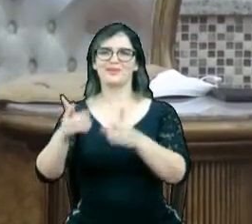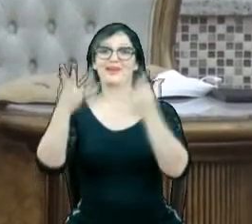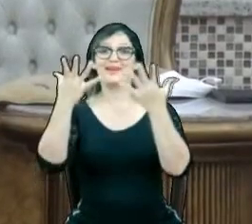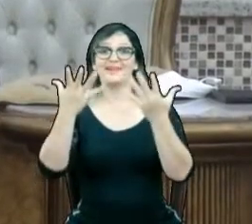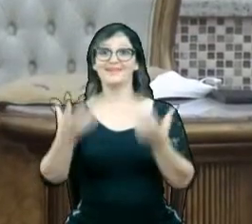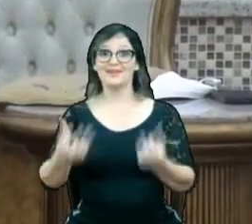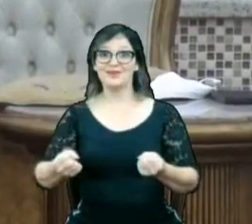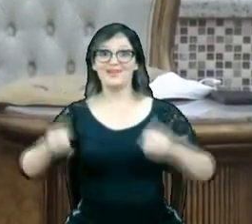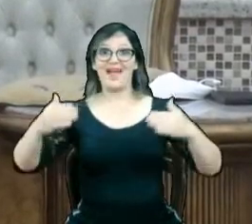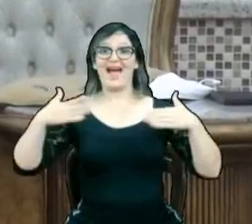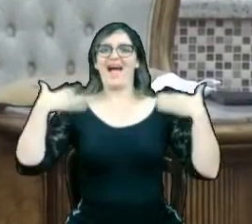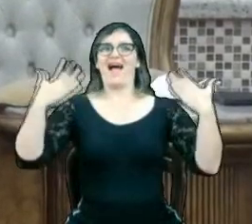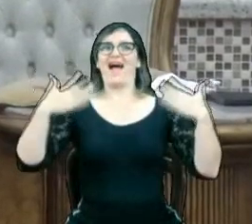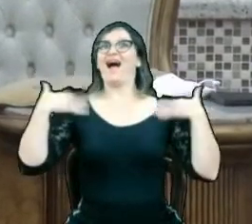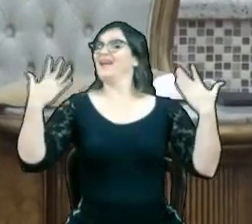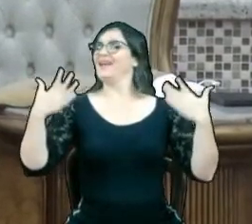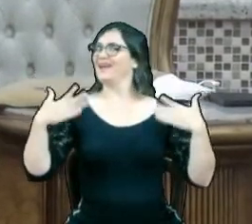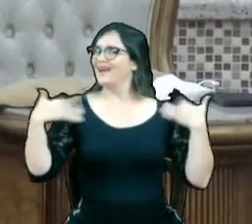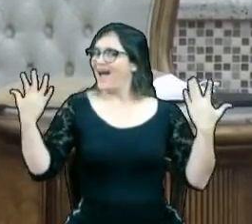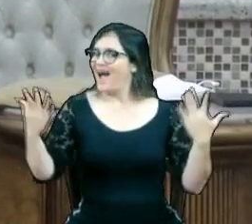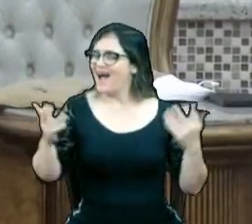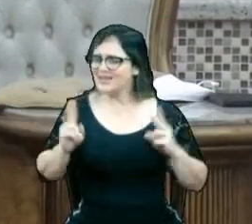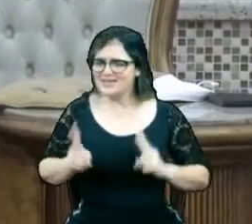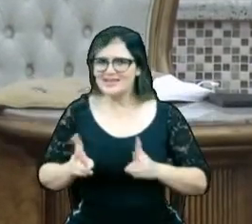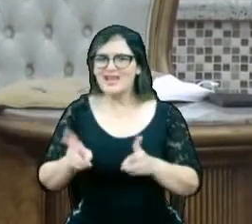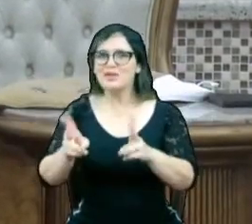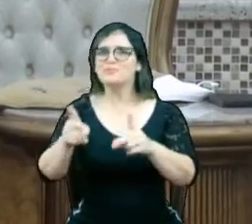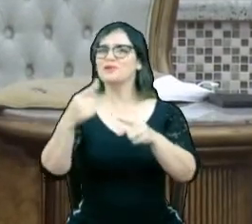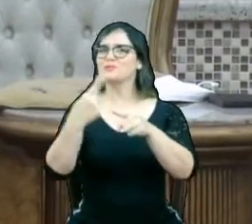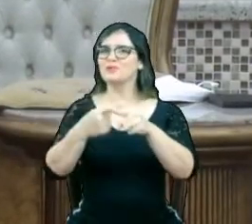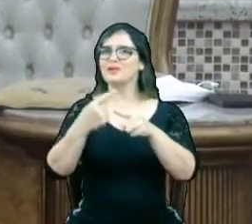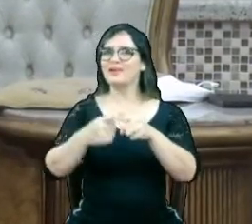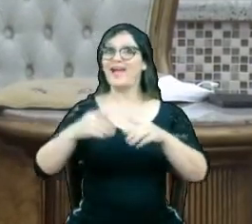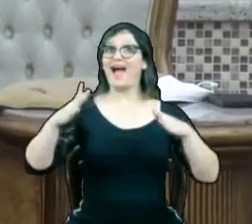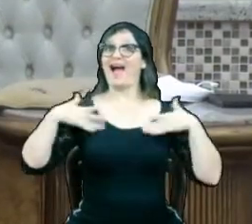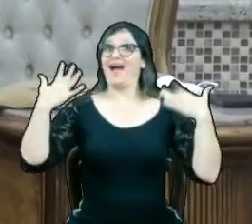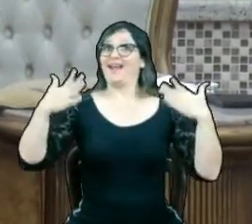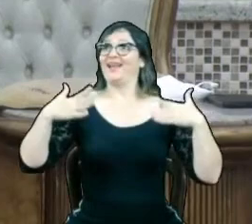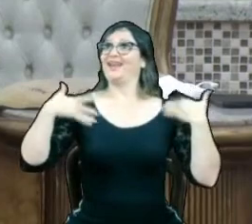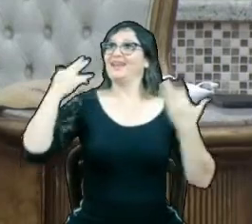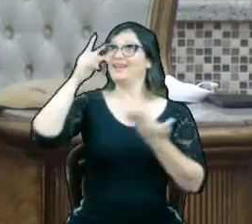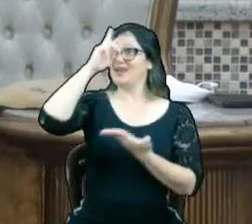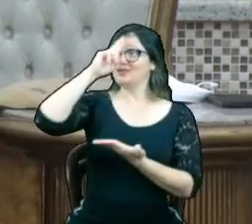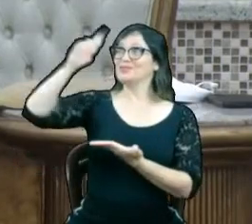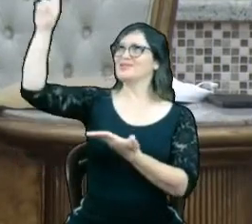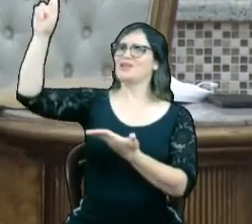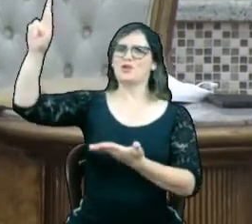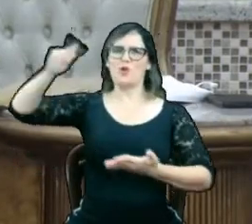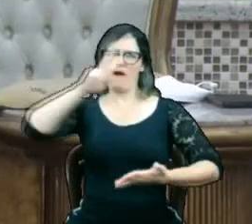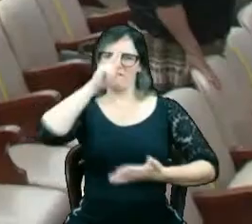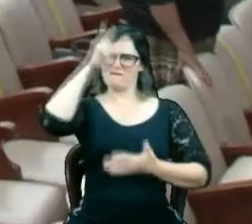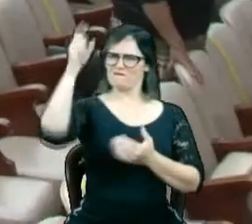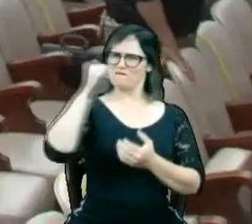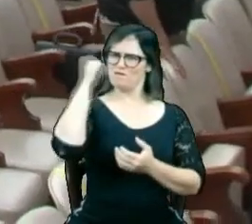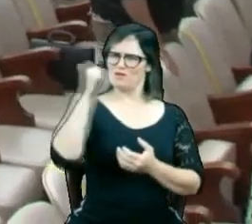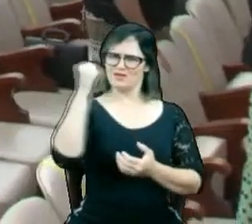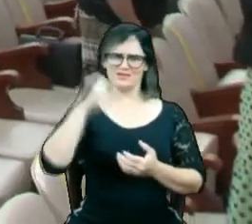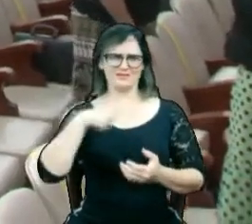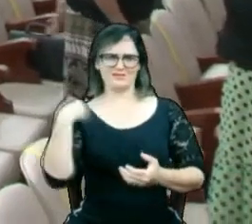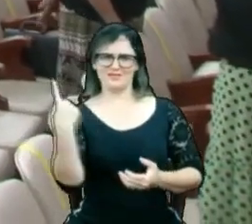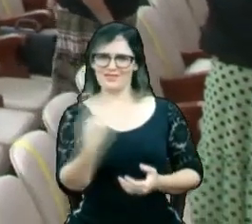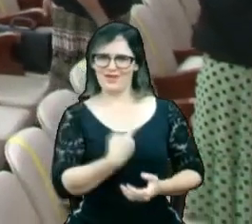comigo se repita comigo a alegria do senhor essa é a nossa força